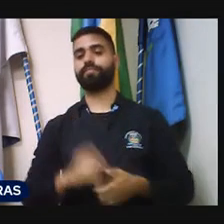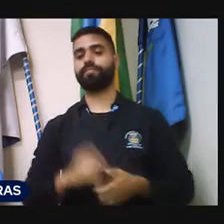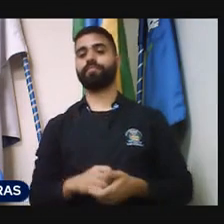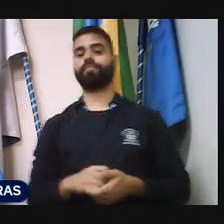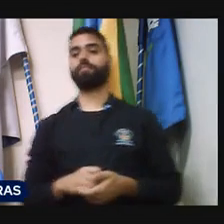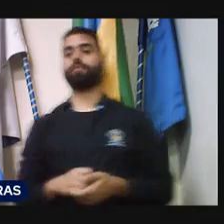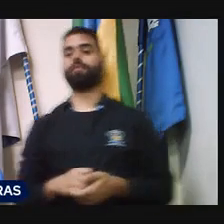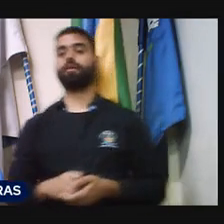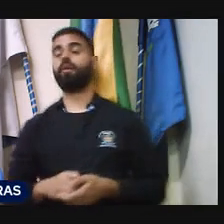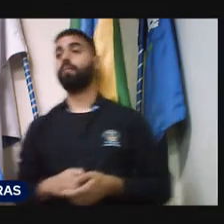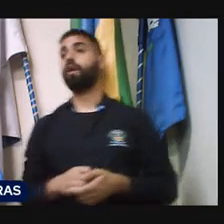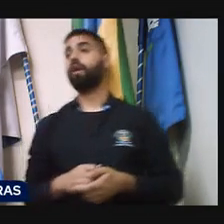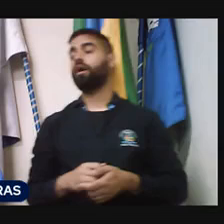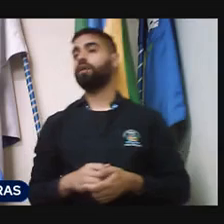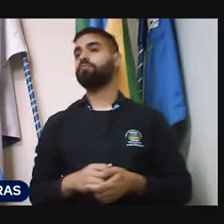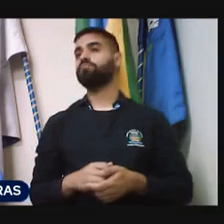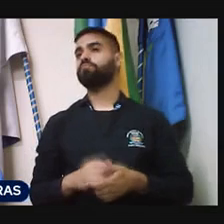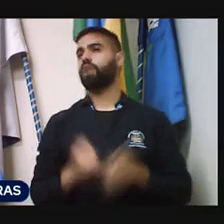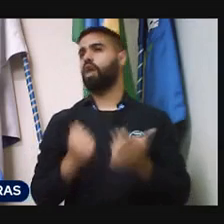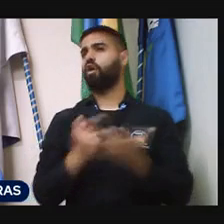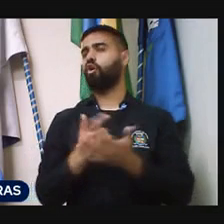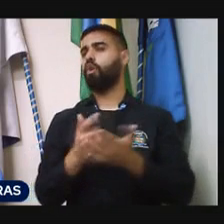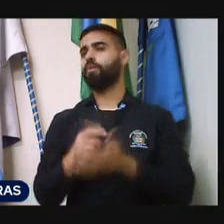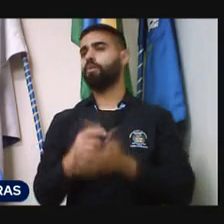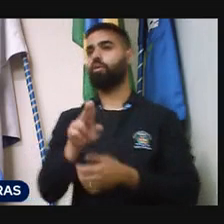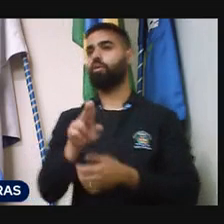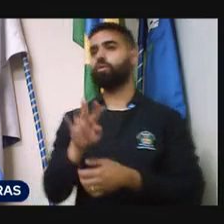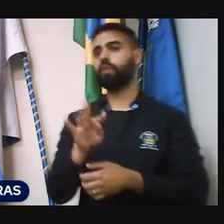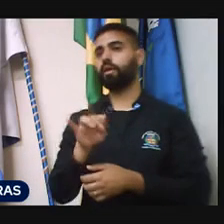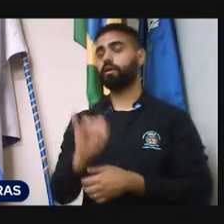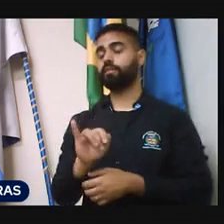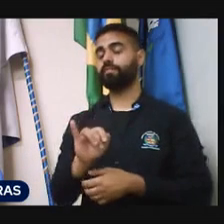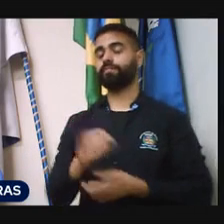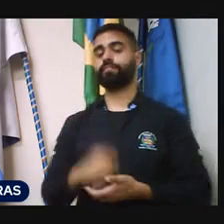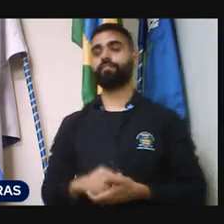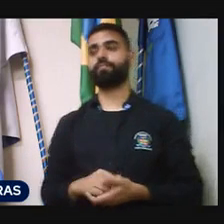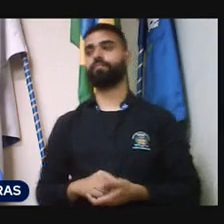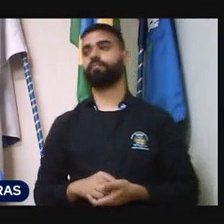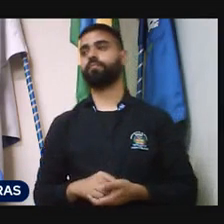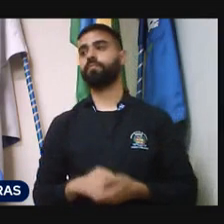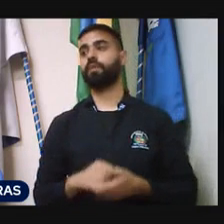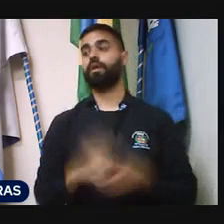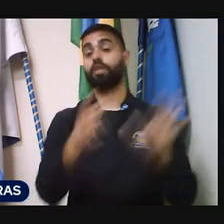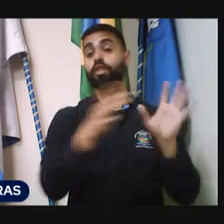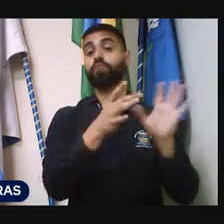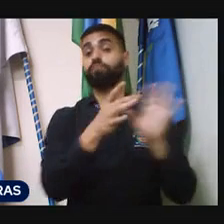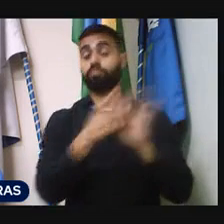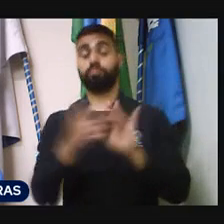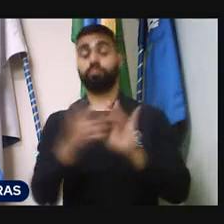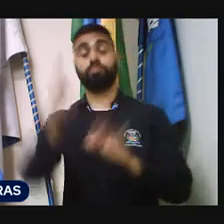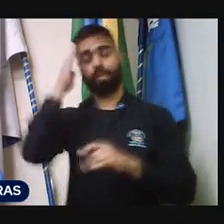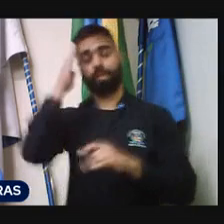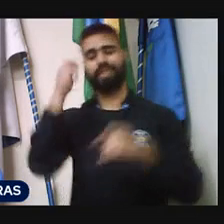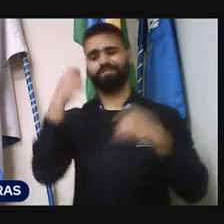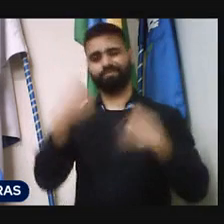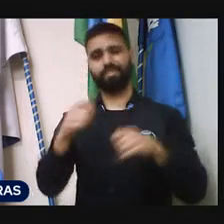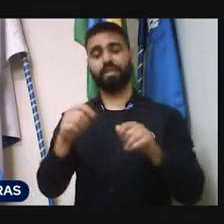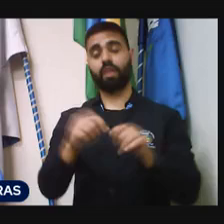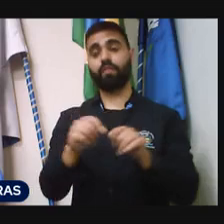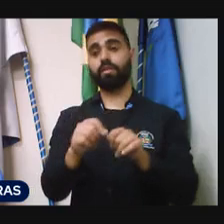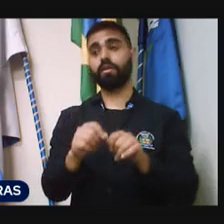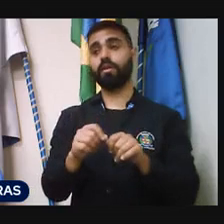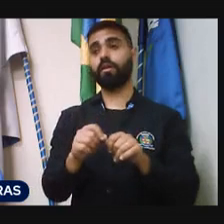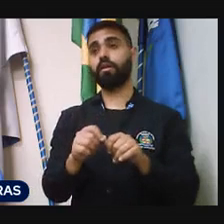para custeio de unidade de terapia intensiva UTI Nesse contexto em que surge da necessidade de executar o objeto